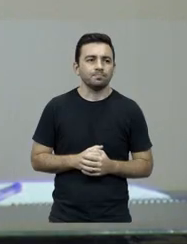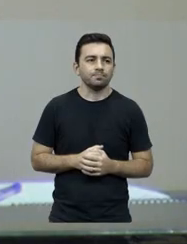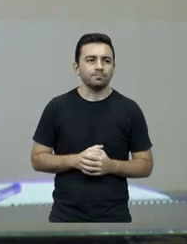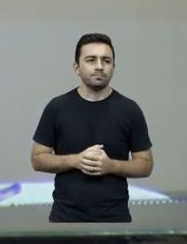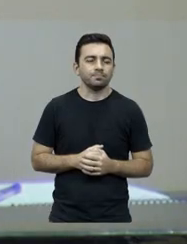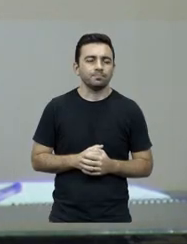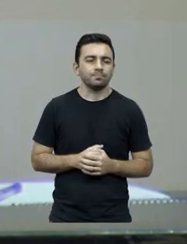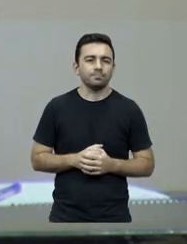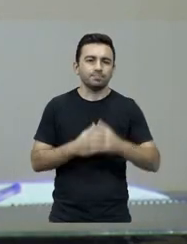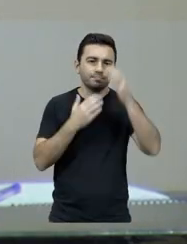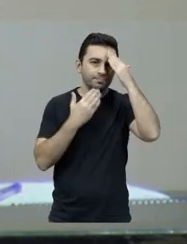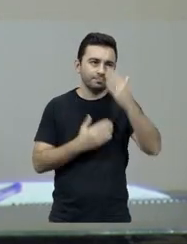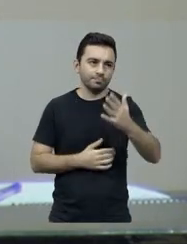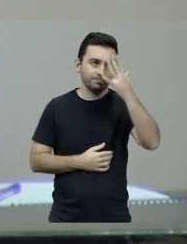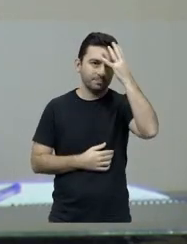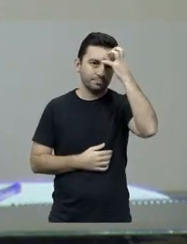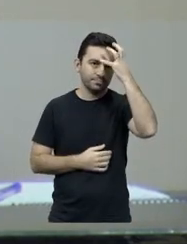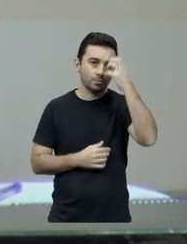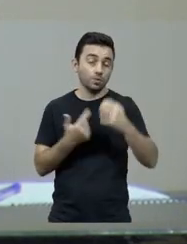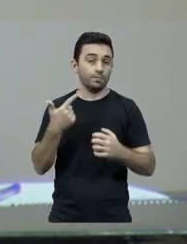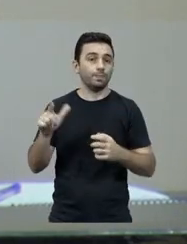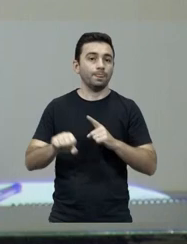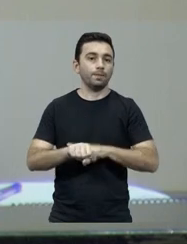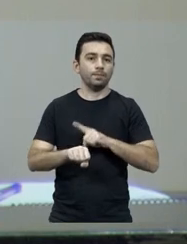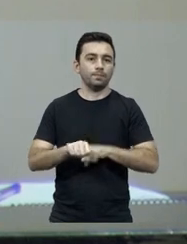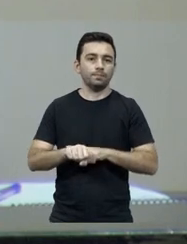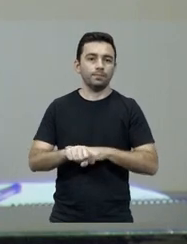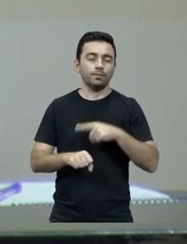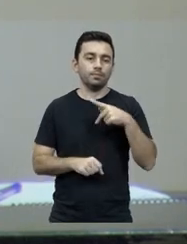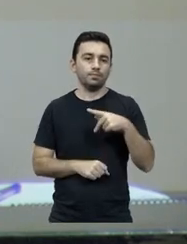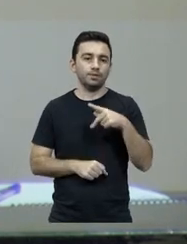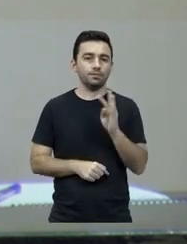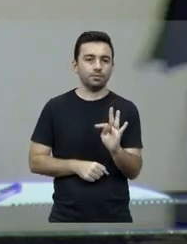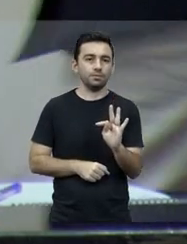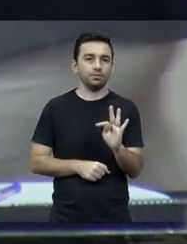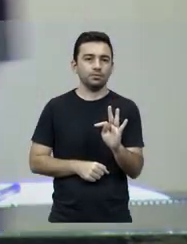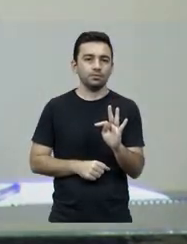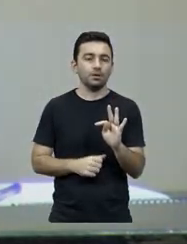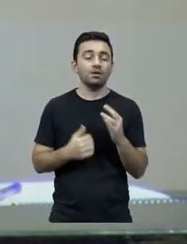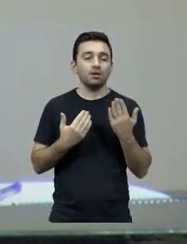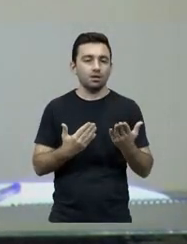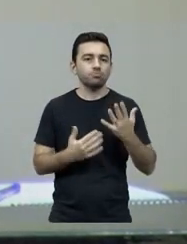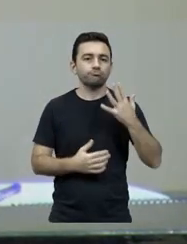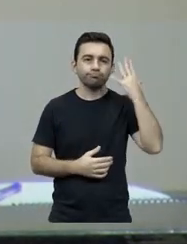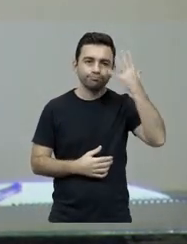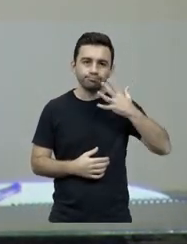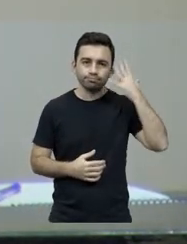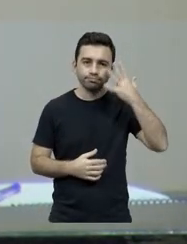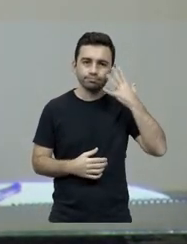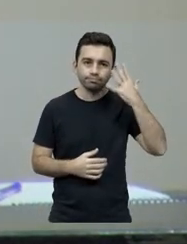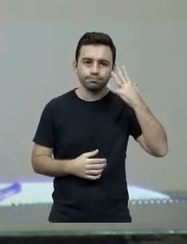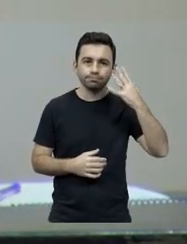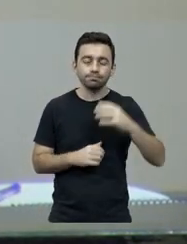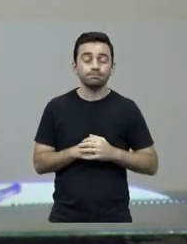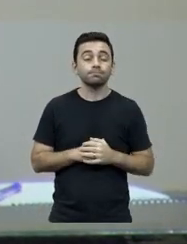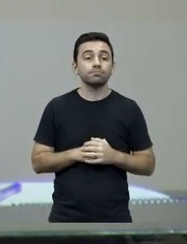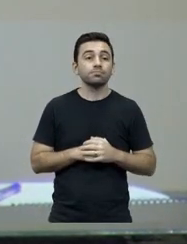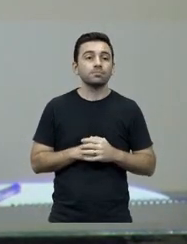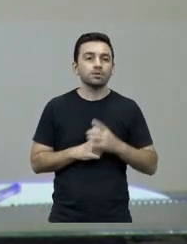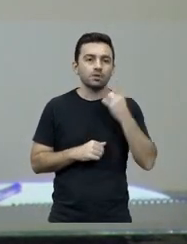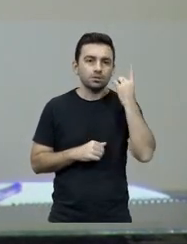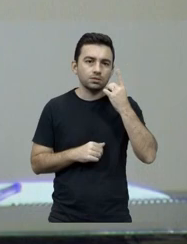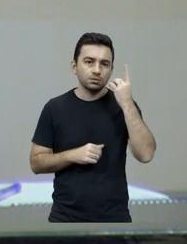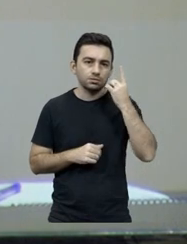Obrigado, deputado Ismael. O próximo orário pertence ao PT. Fará uso da palavra deputado